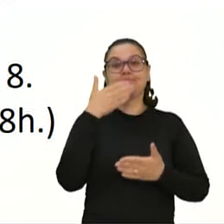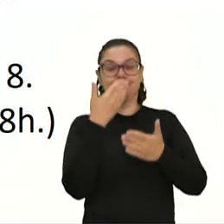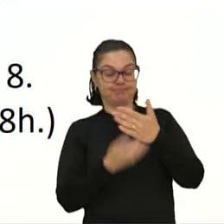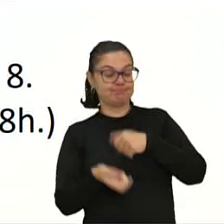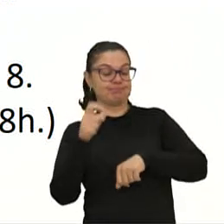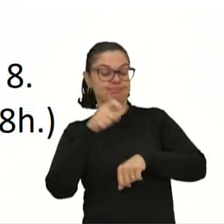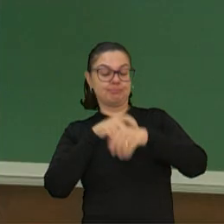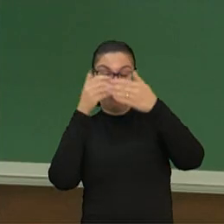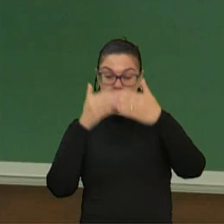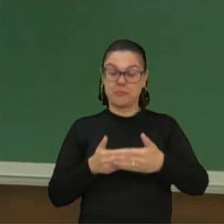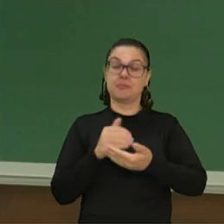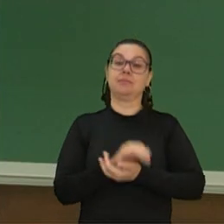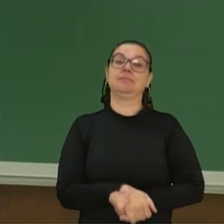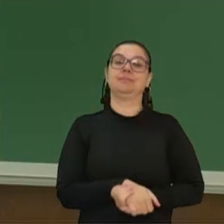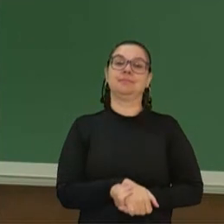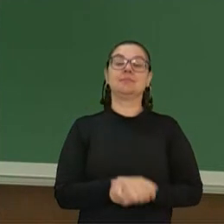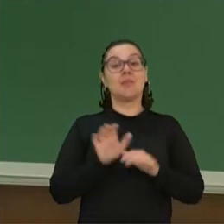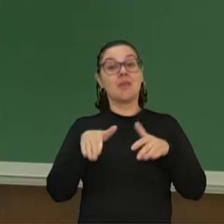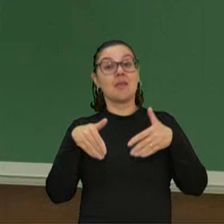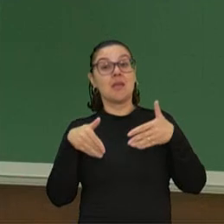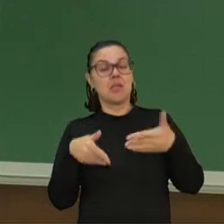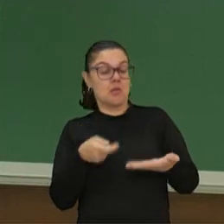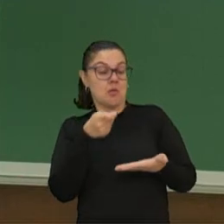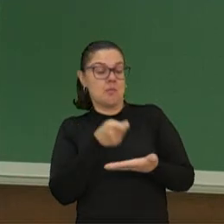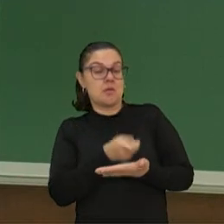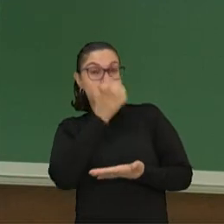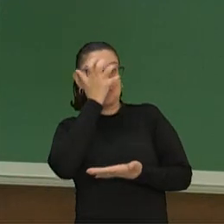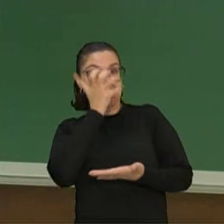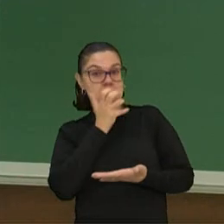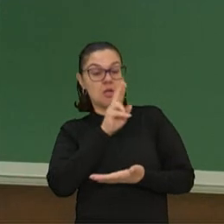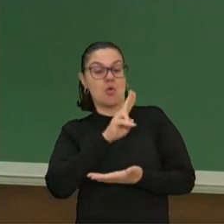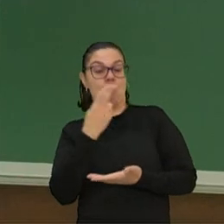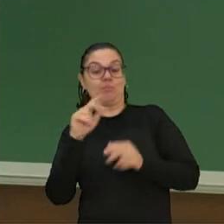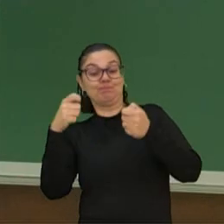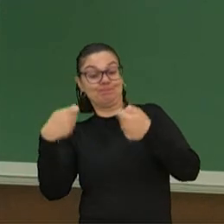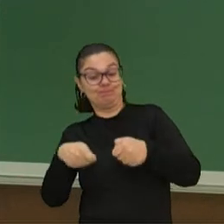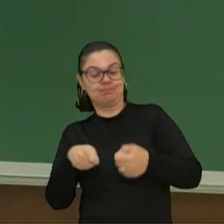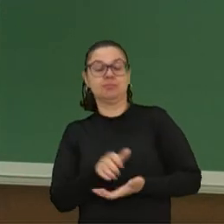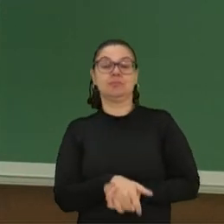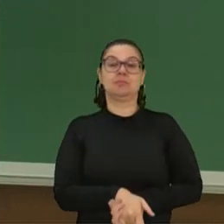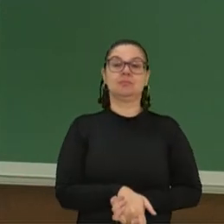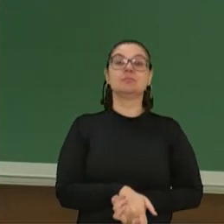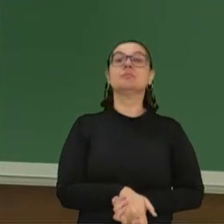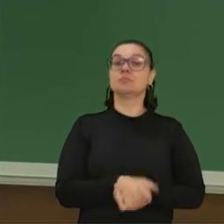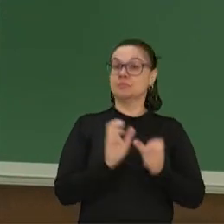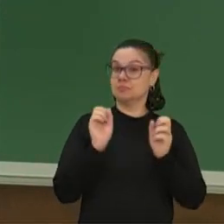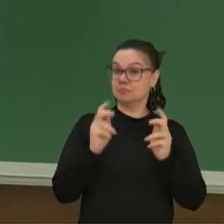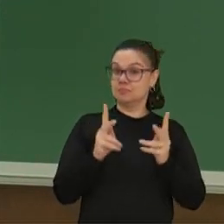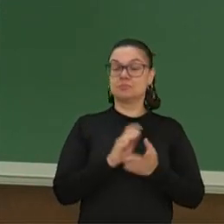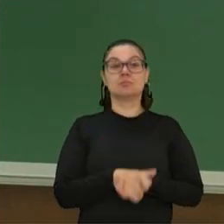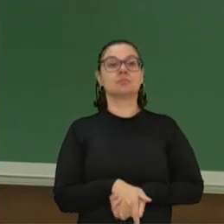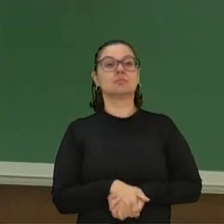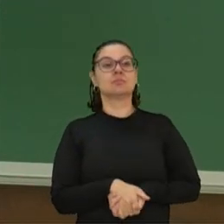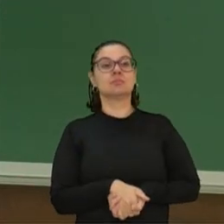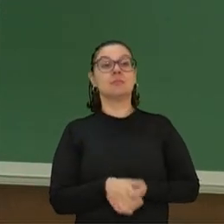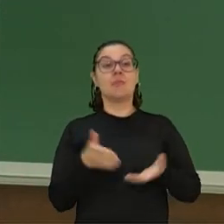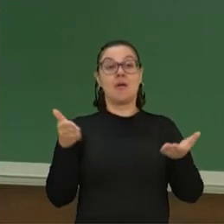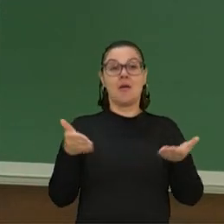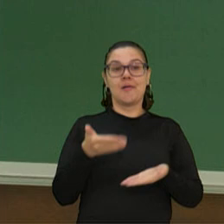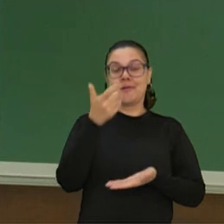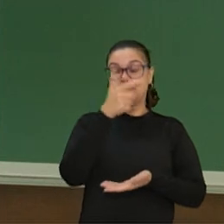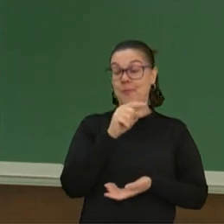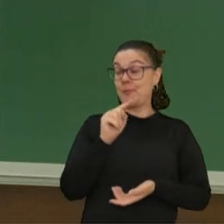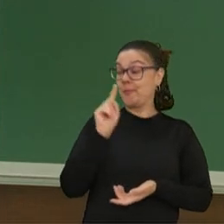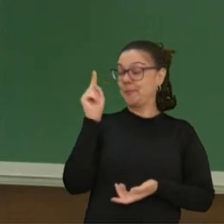perder o meu teste, né? Então, ali é uma obrigação séria ou uma necessidade. Entenderam? Então, vamos lá.